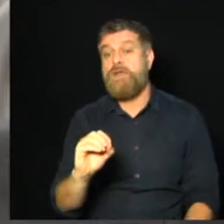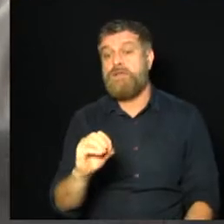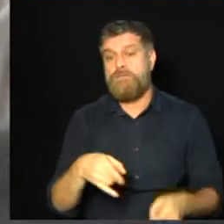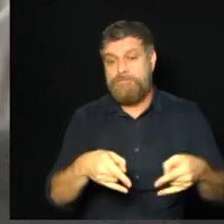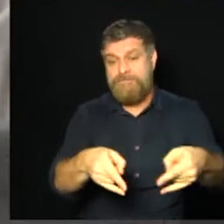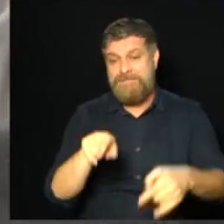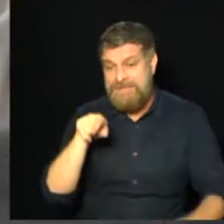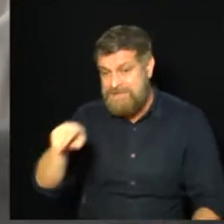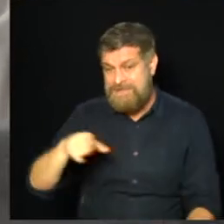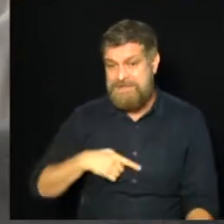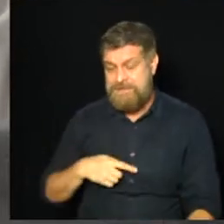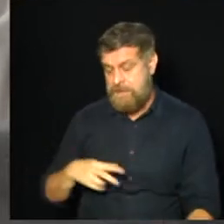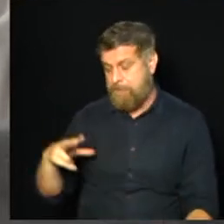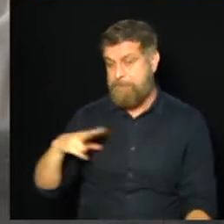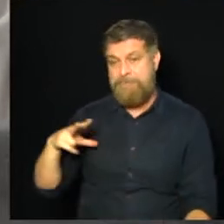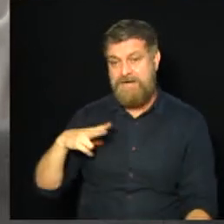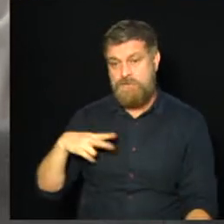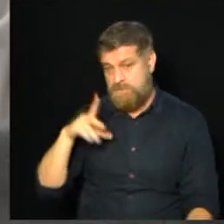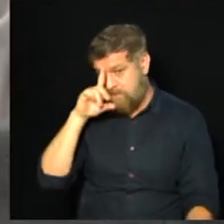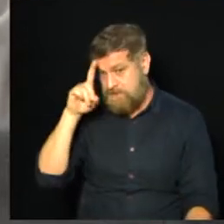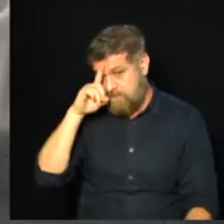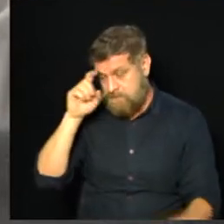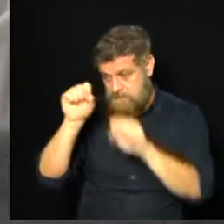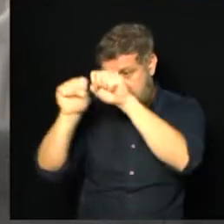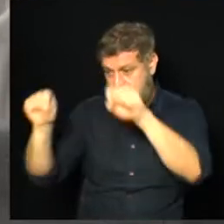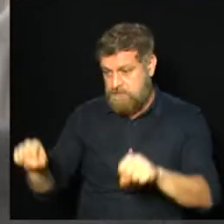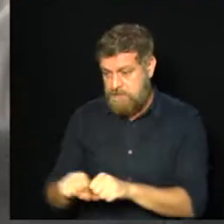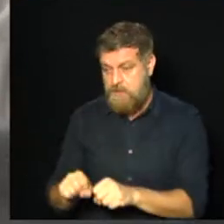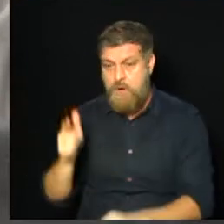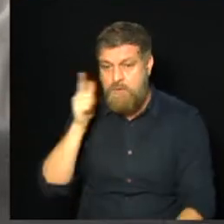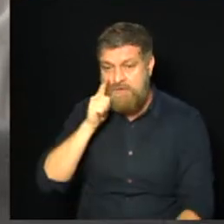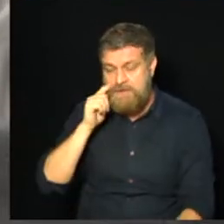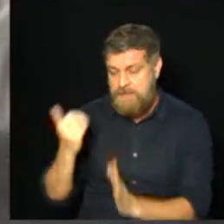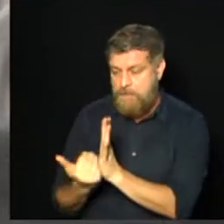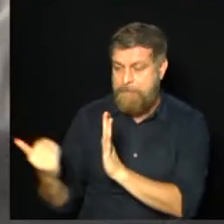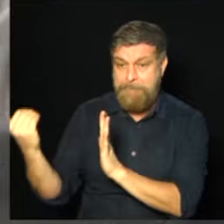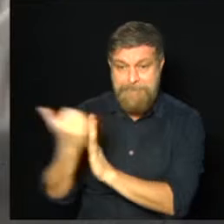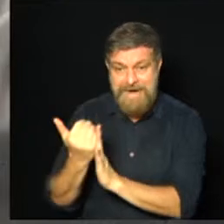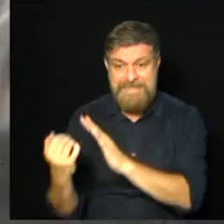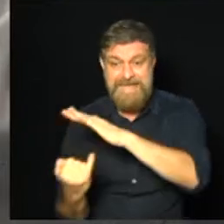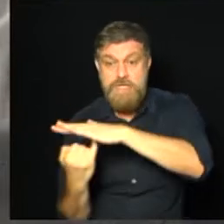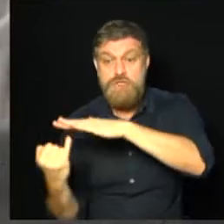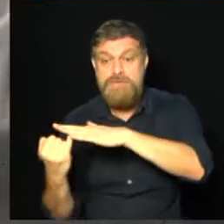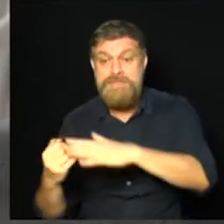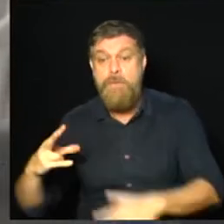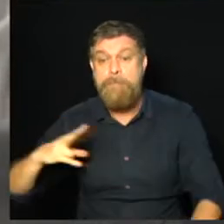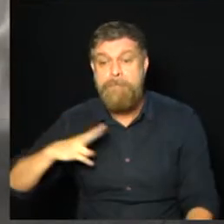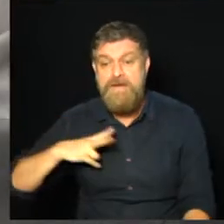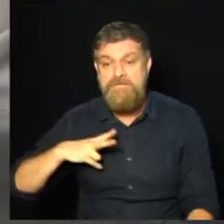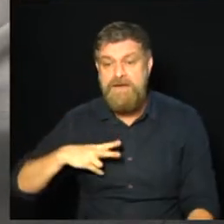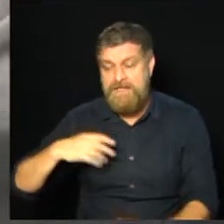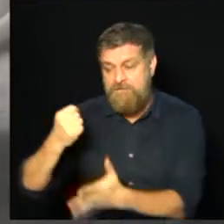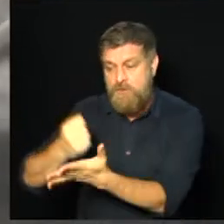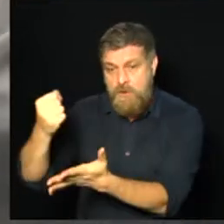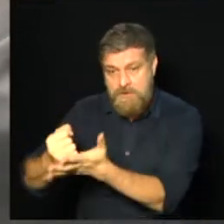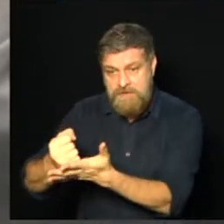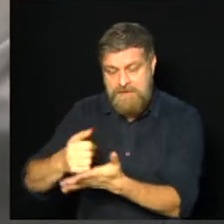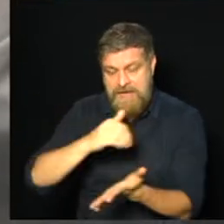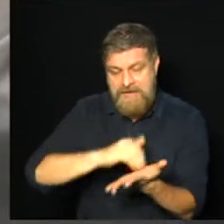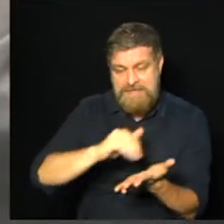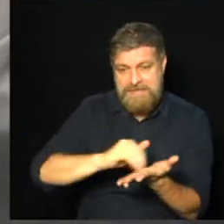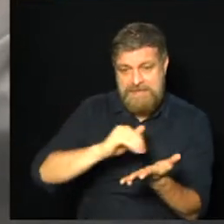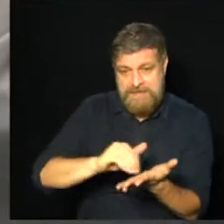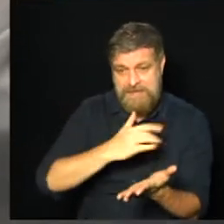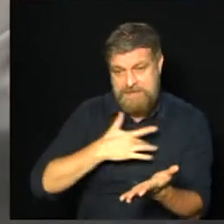fosse o aumento de número de leitos da rede Mário Gatti e as entidades privadas que foram contratadas pela Secretaria